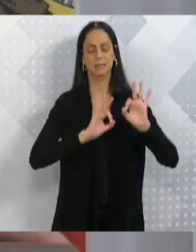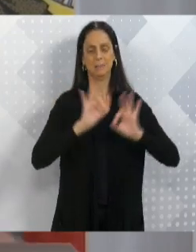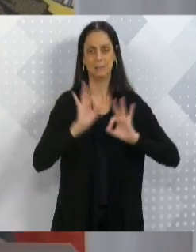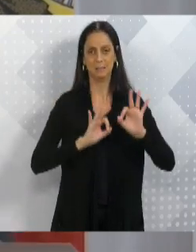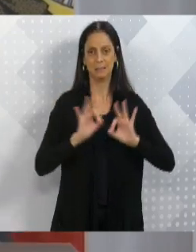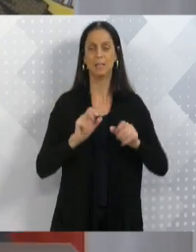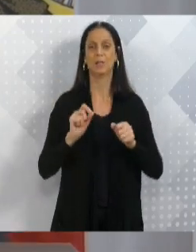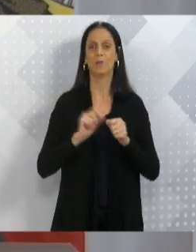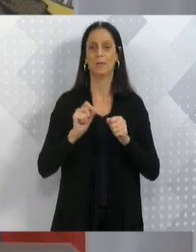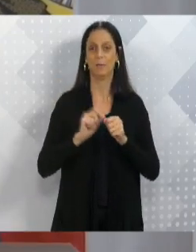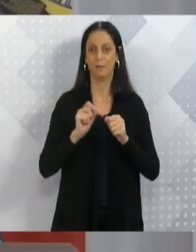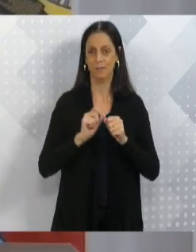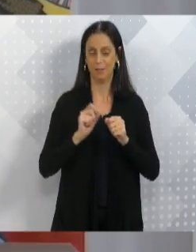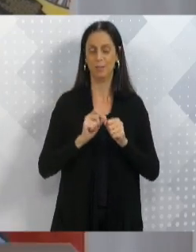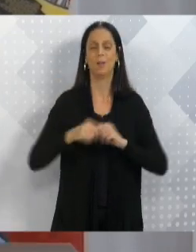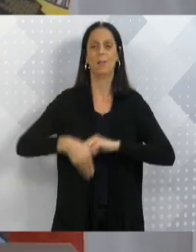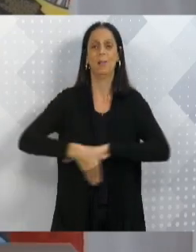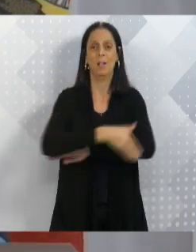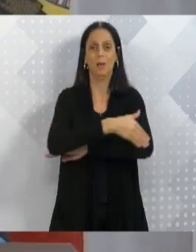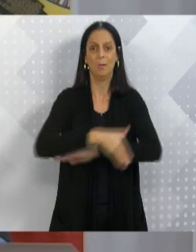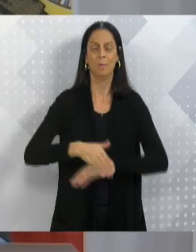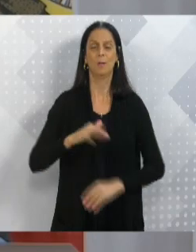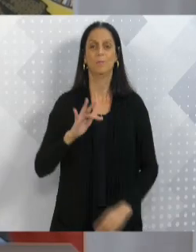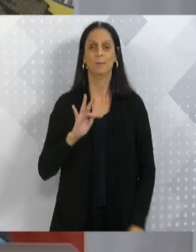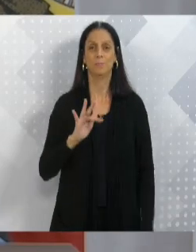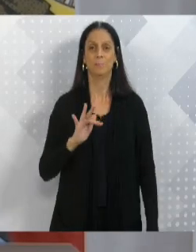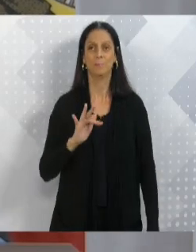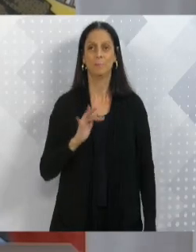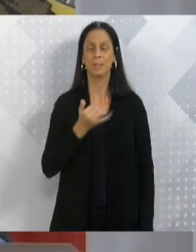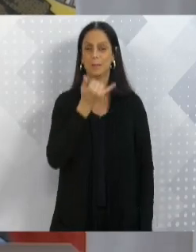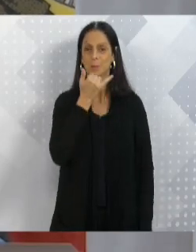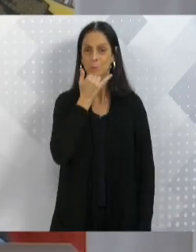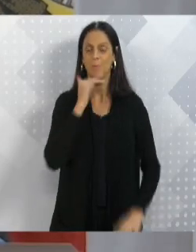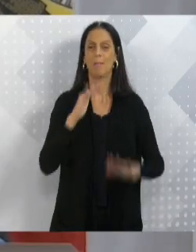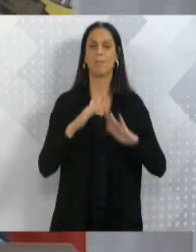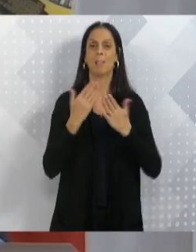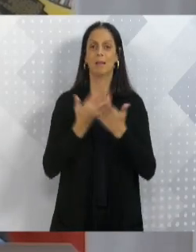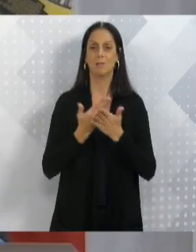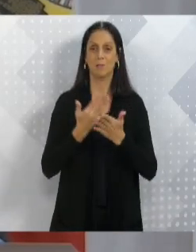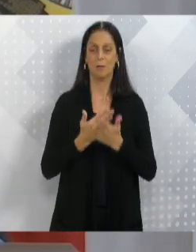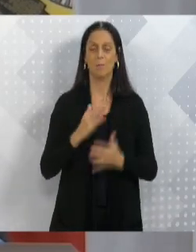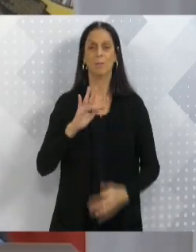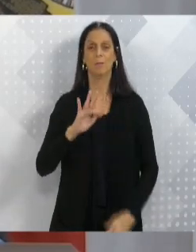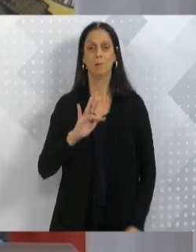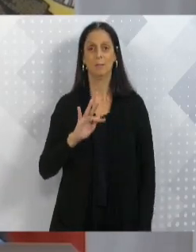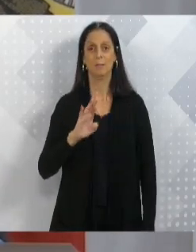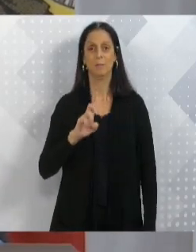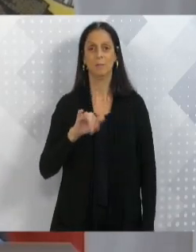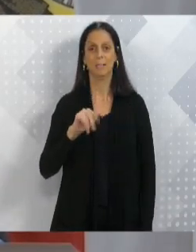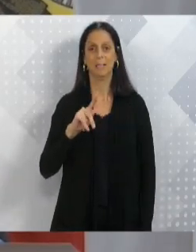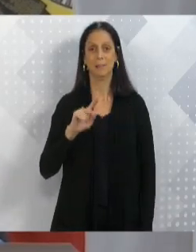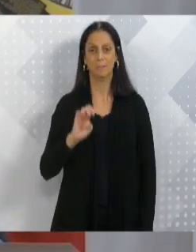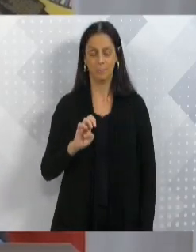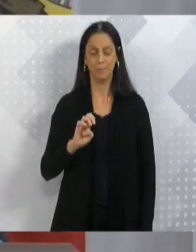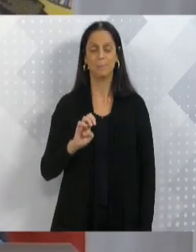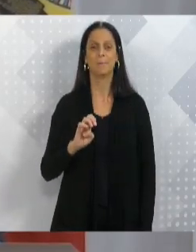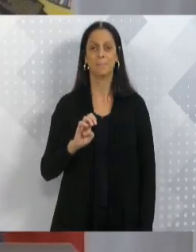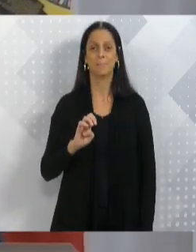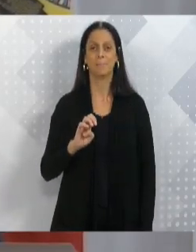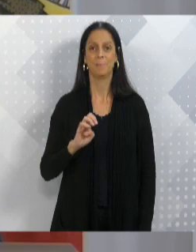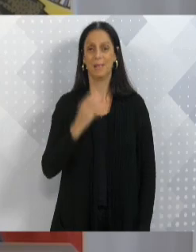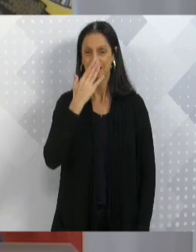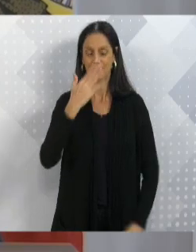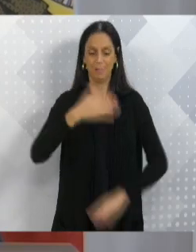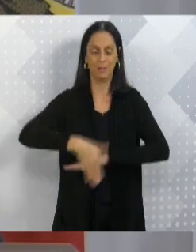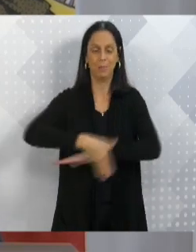é a Felipe Schmidt. Perdão, na escola Felipe Schmidt, que passa ali à frente, que é a Frederico